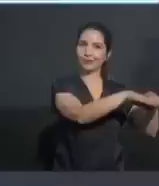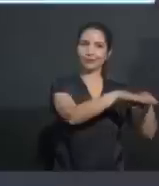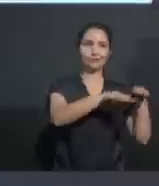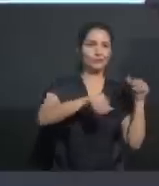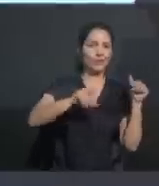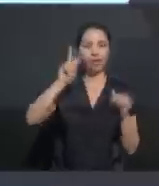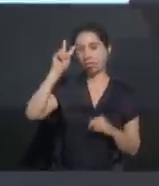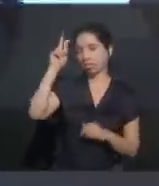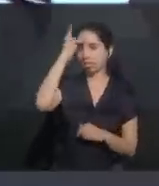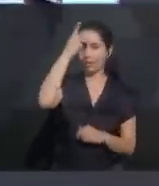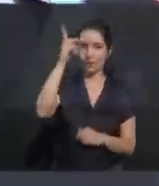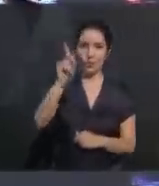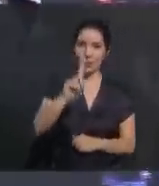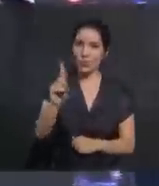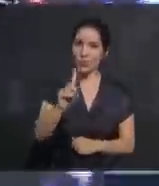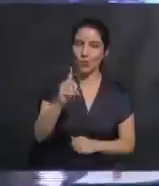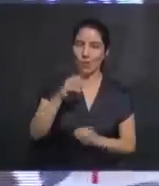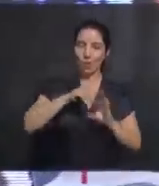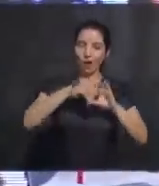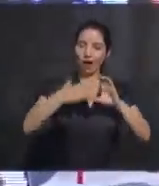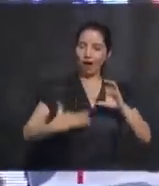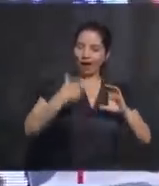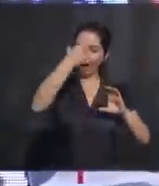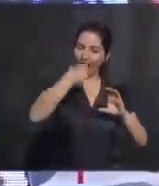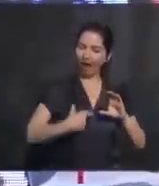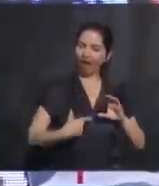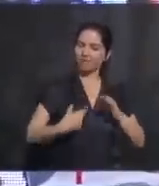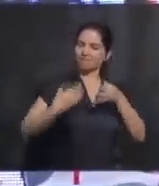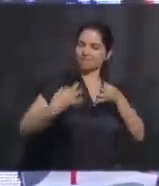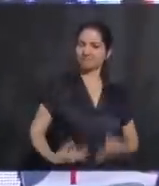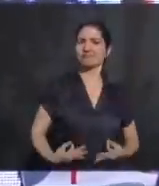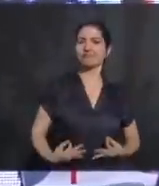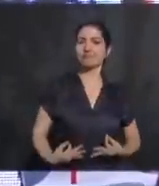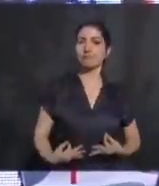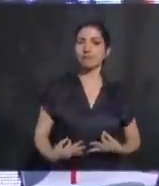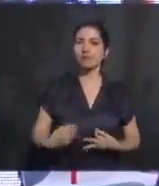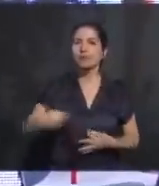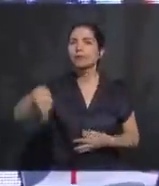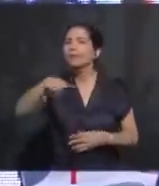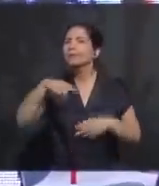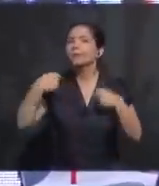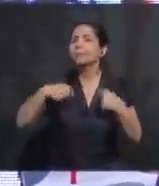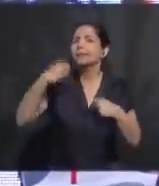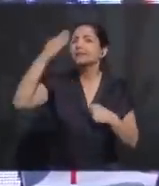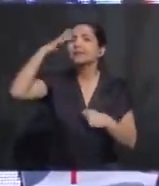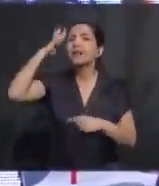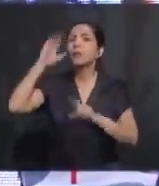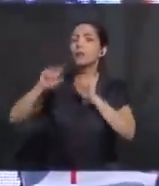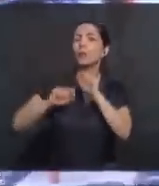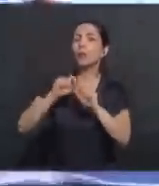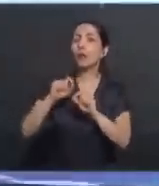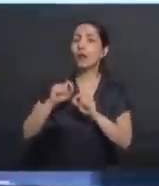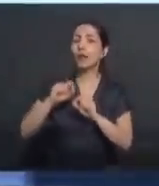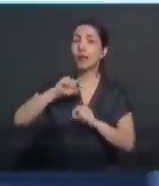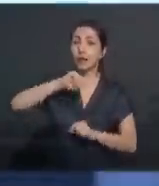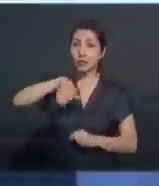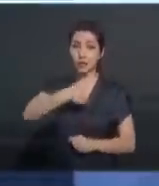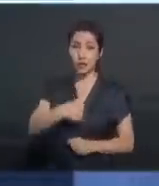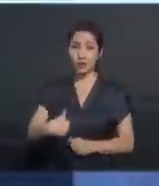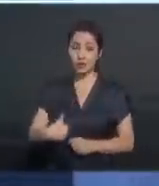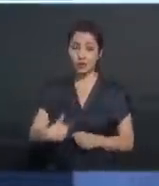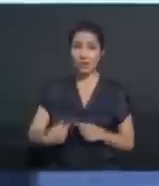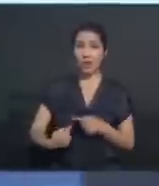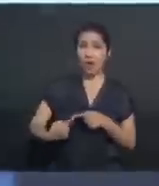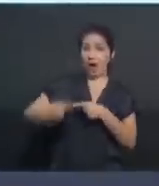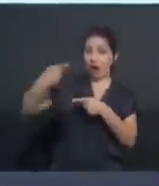O caráter de José era um só. Agora você tem que entender que ele não estava com o pai e com a mãe. Na casa